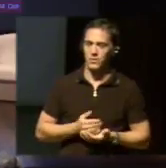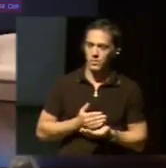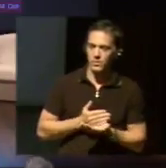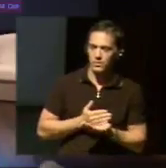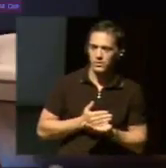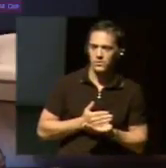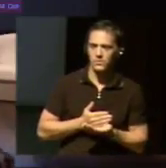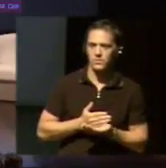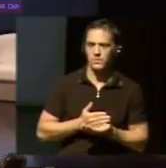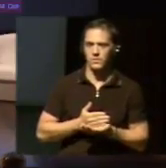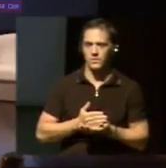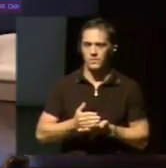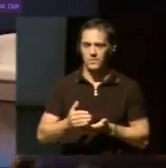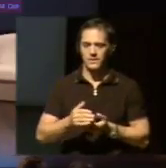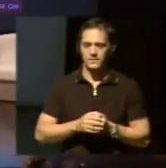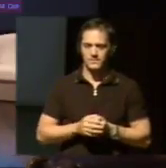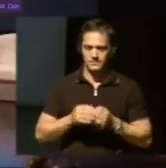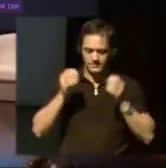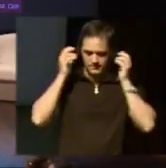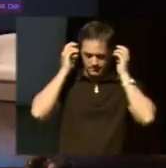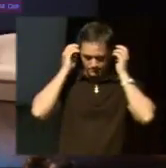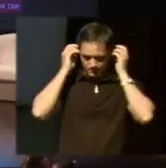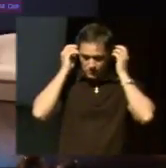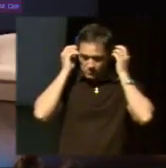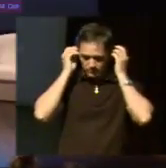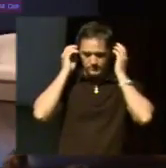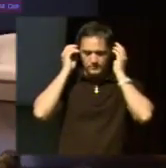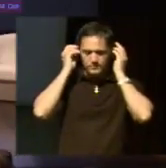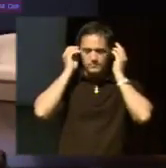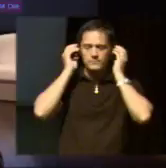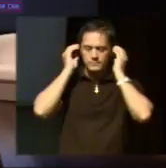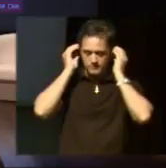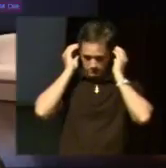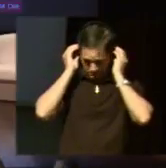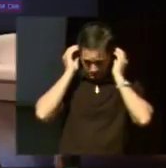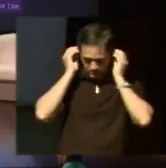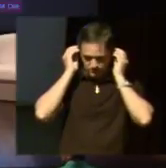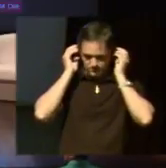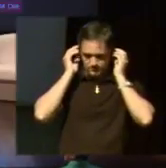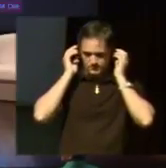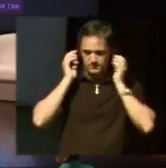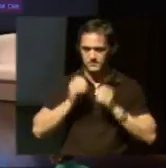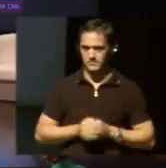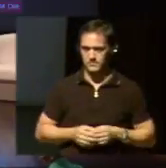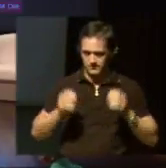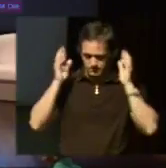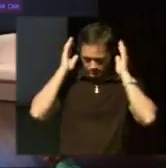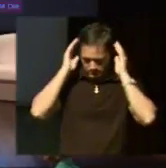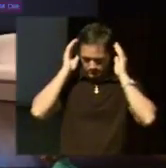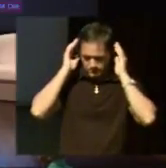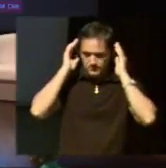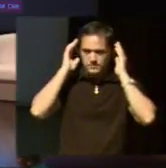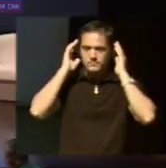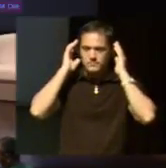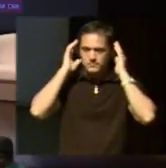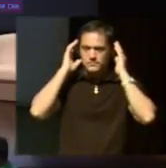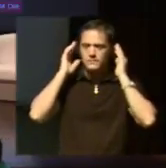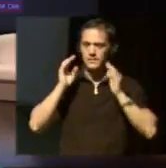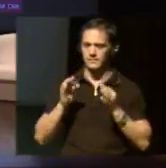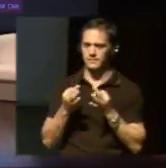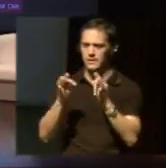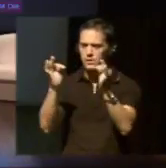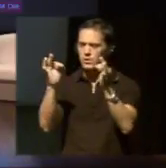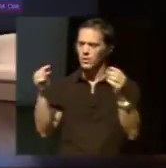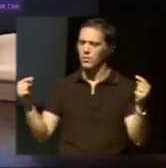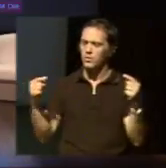falar uma coisa de forma geral, o que significa a tecnologia para o ser humano. Qual é a relação que existe? Danach geht es vor allem